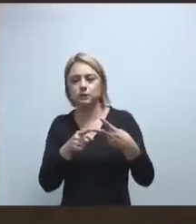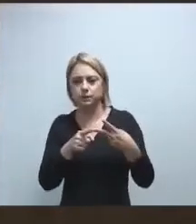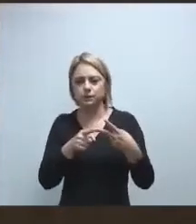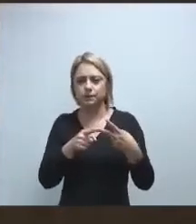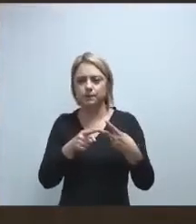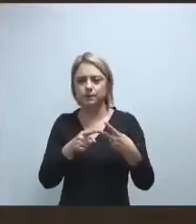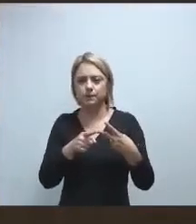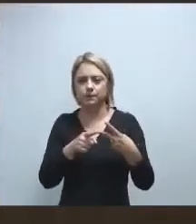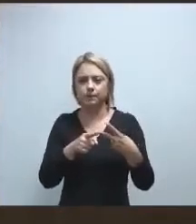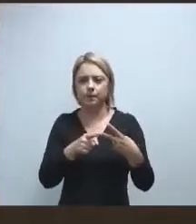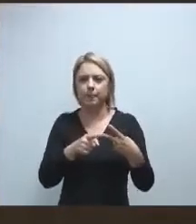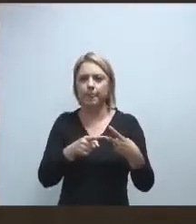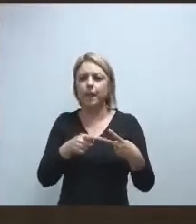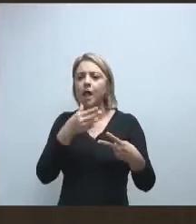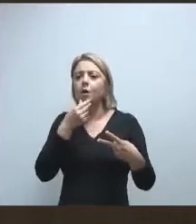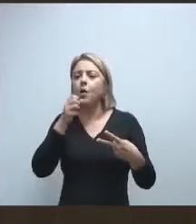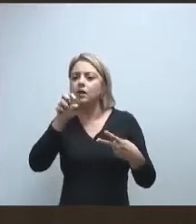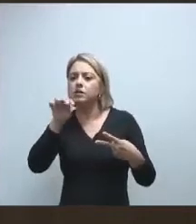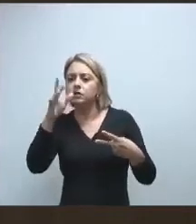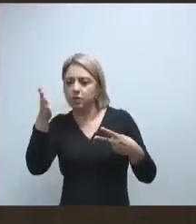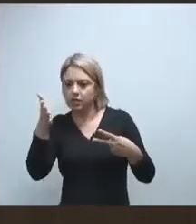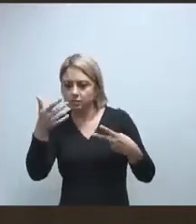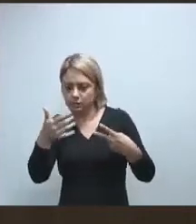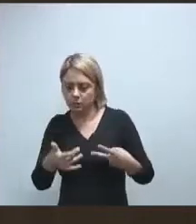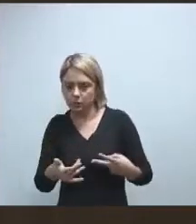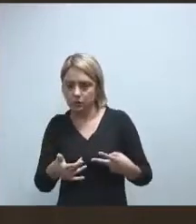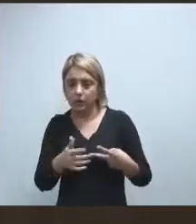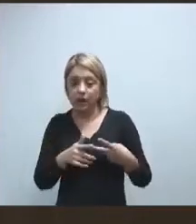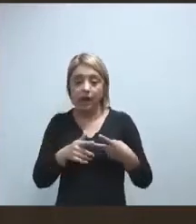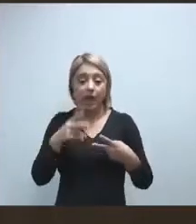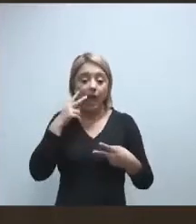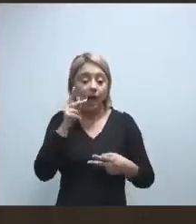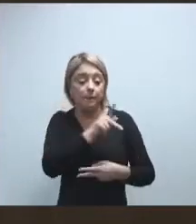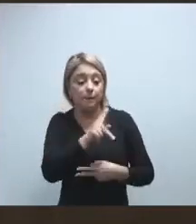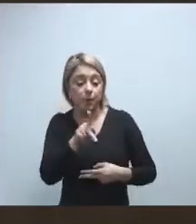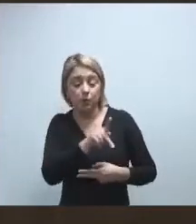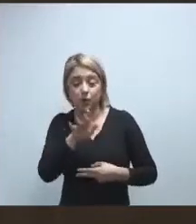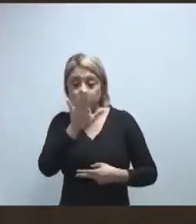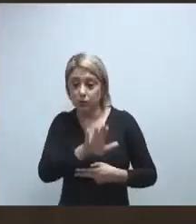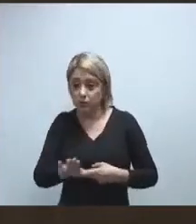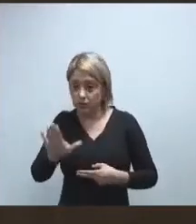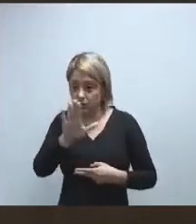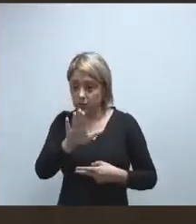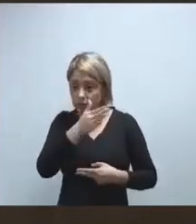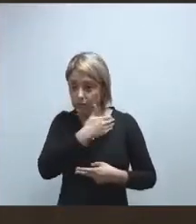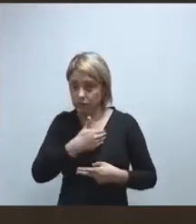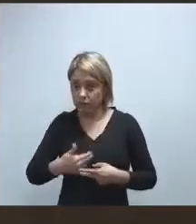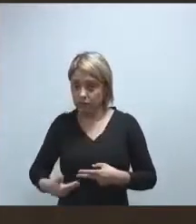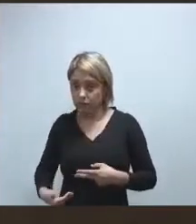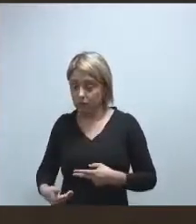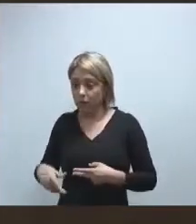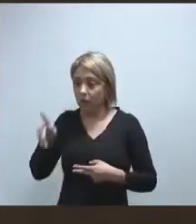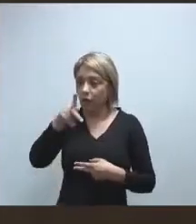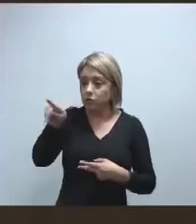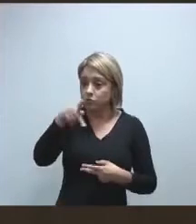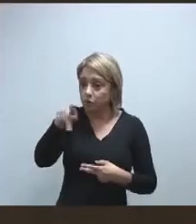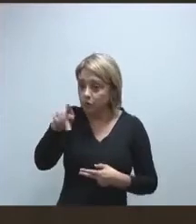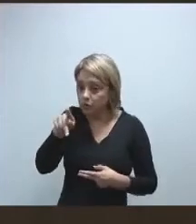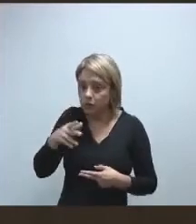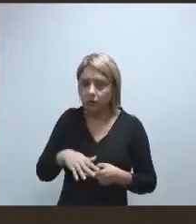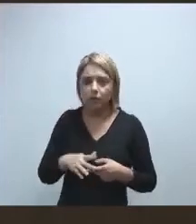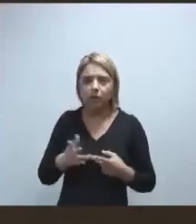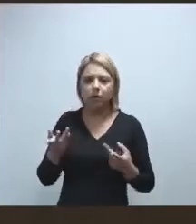é o ares i já se referiu à procuradoria geral da república os procuradores da república